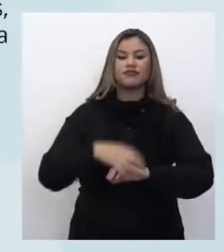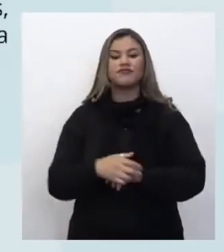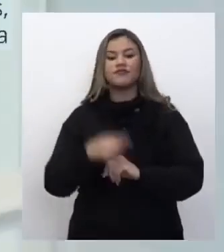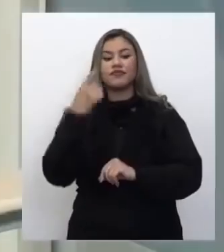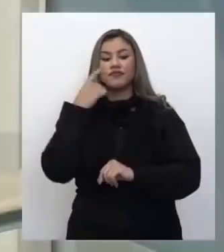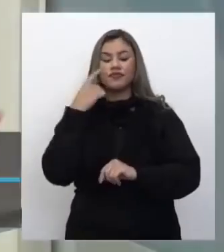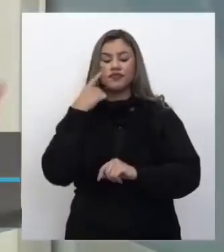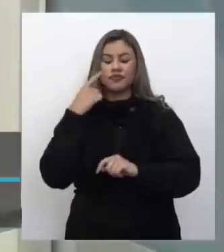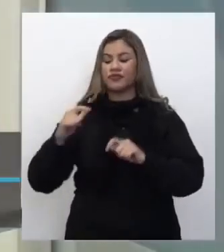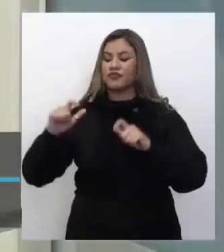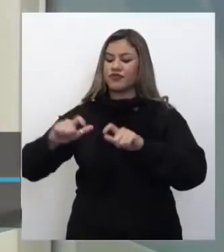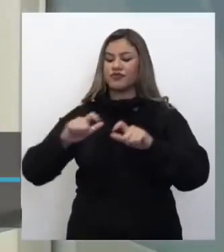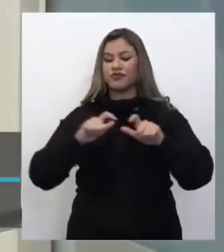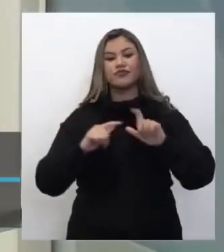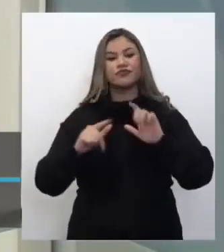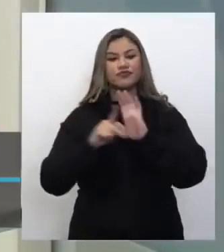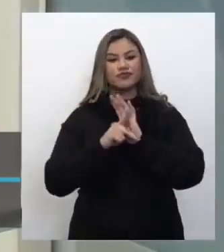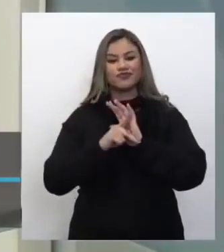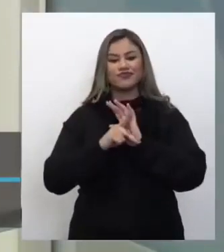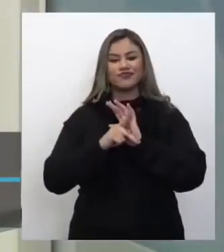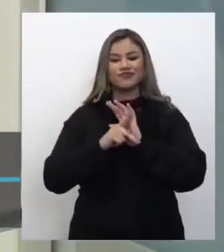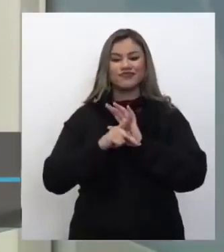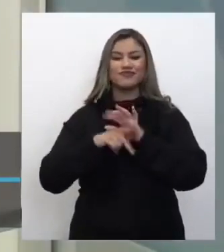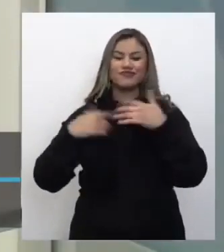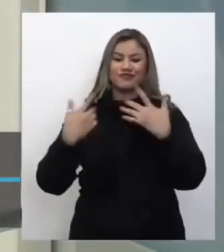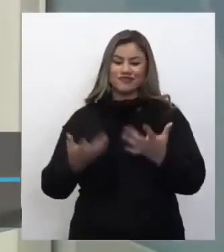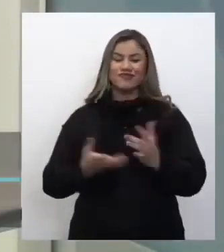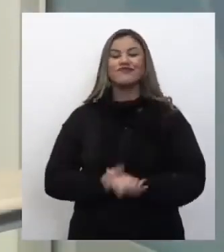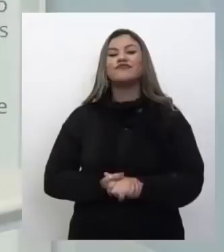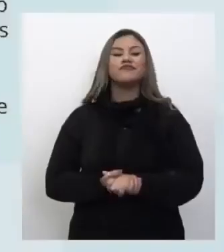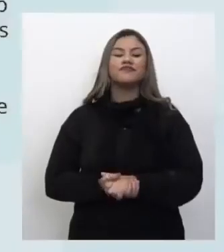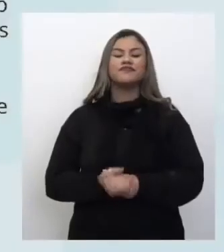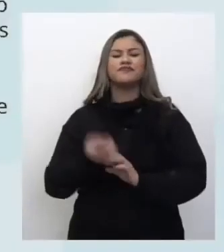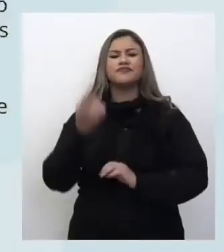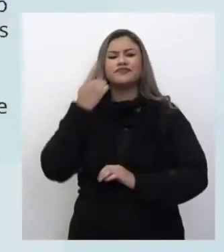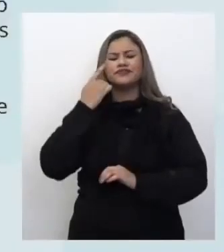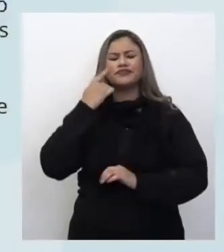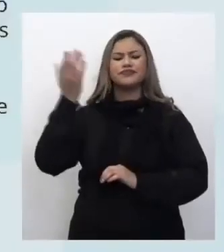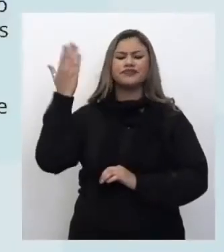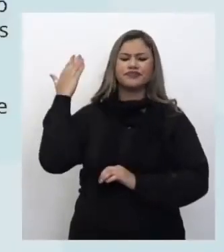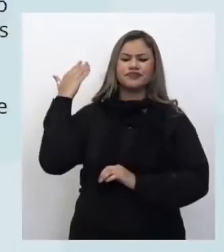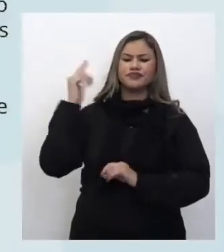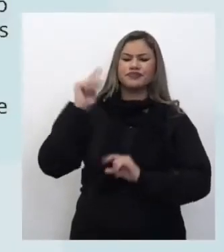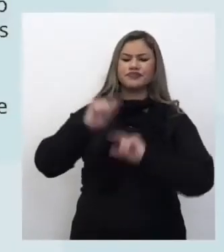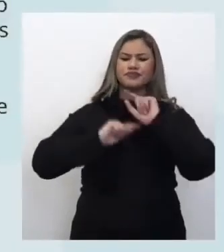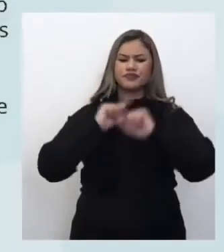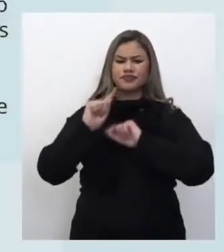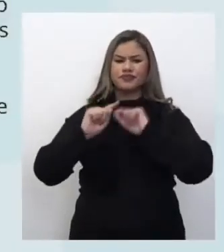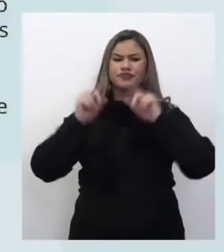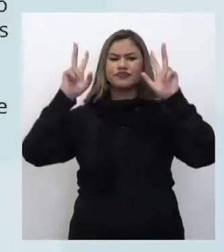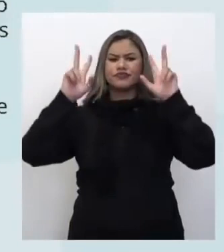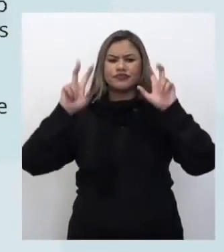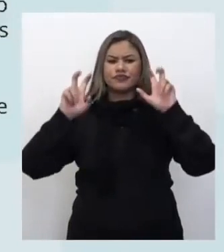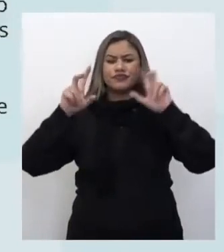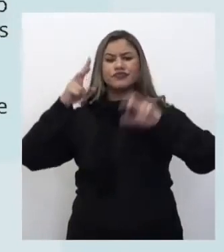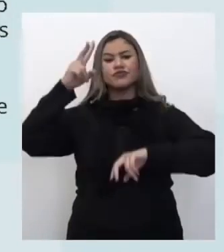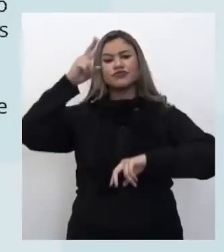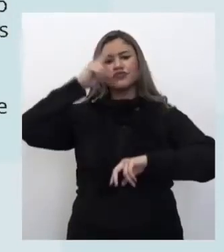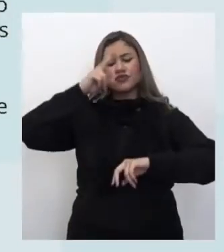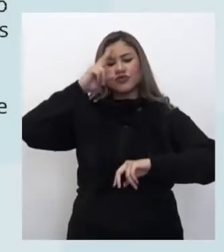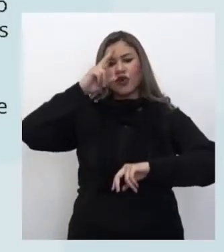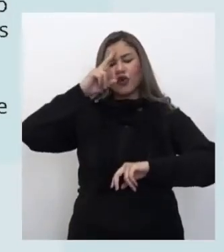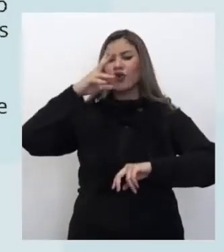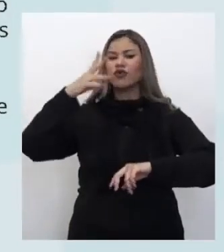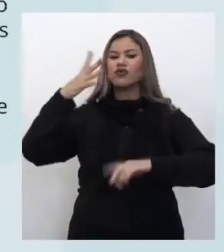teatral. Vamos relembrar, turma, o que a gente viu na aula passada? A gente conversou sobre a história do teatro. Então, o teatro já existia